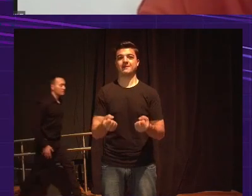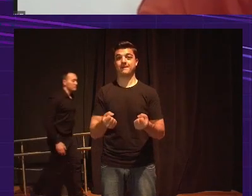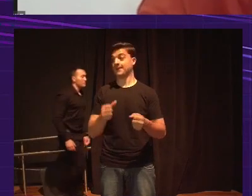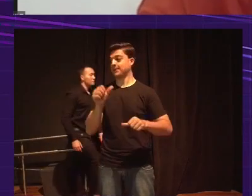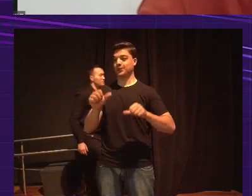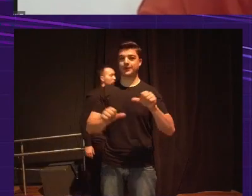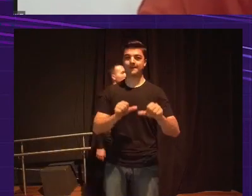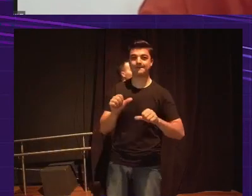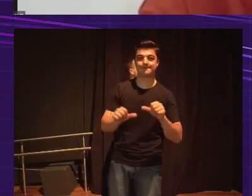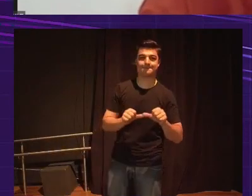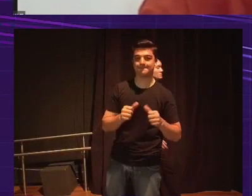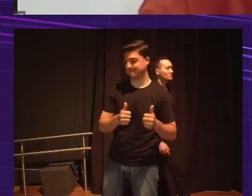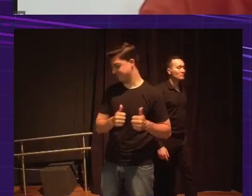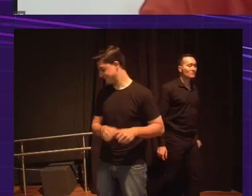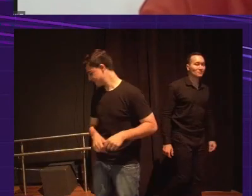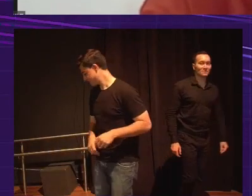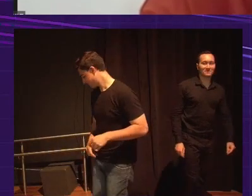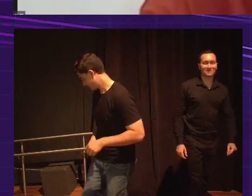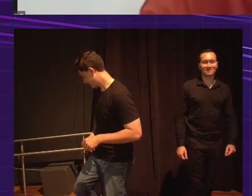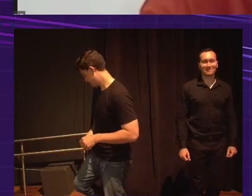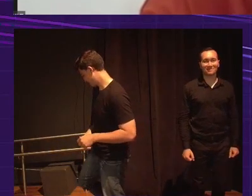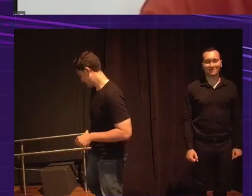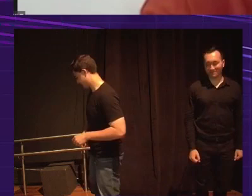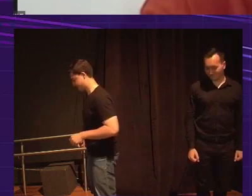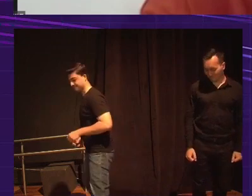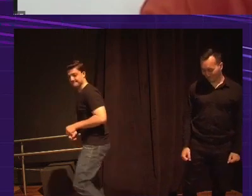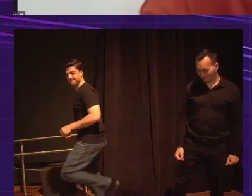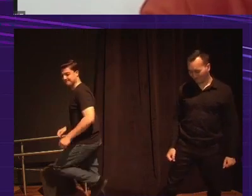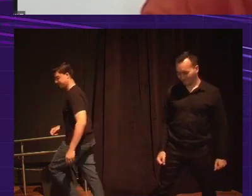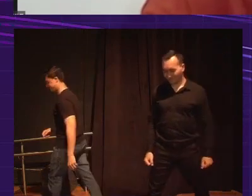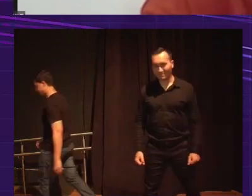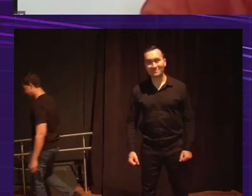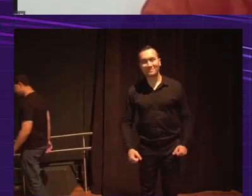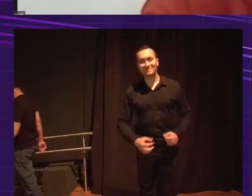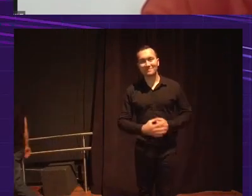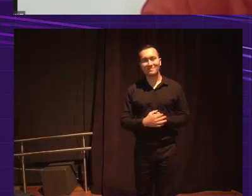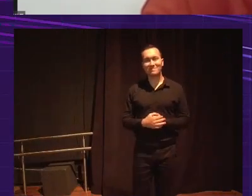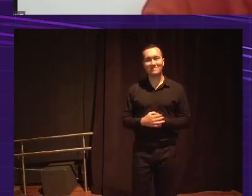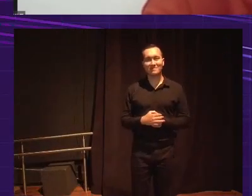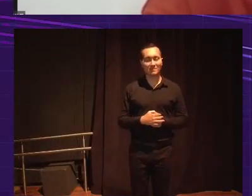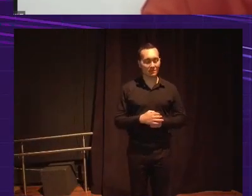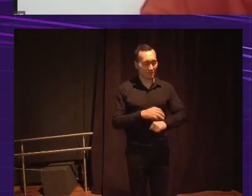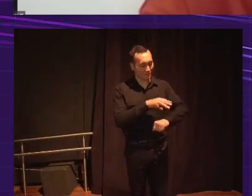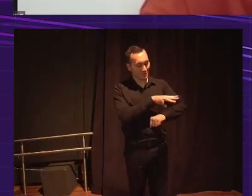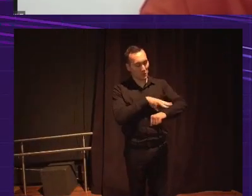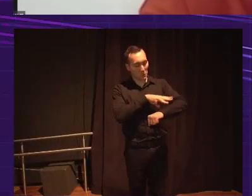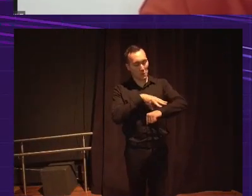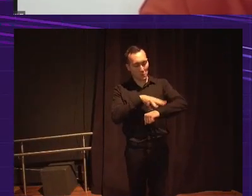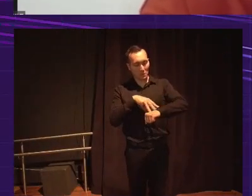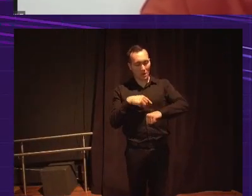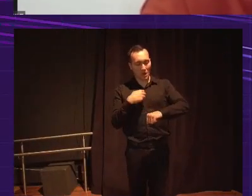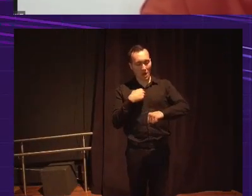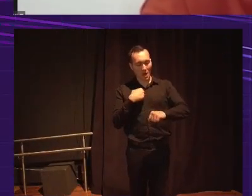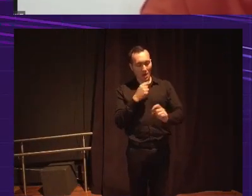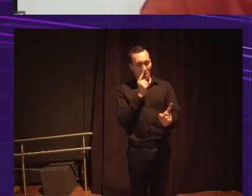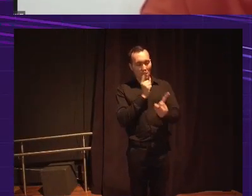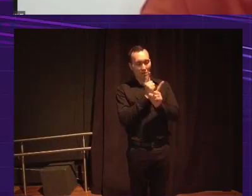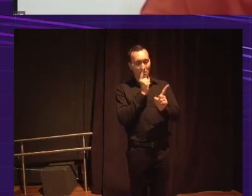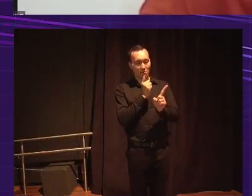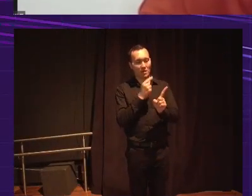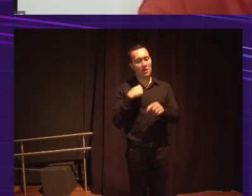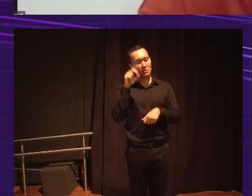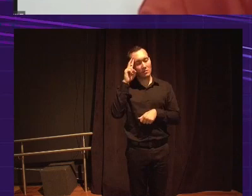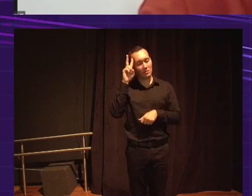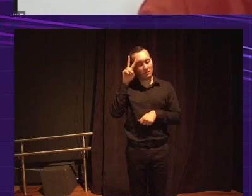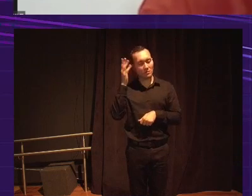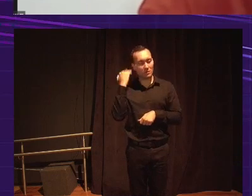experiências, o tigre aqui é só para simbolizar, porque quando eu fui dar aula, né, nessa escolinha, no